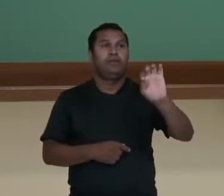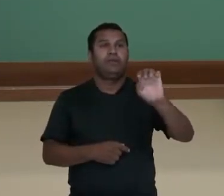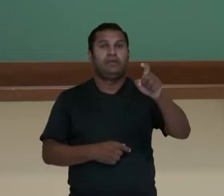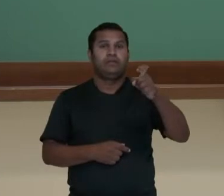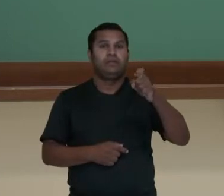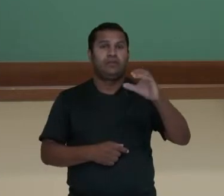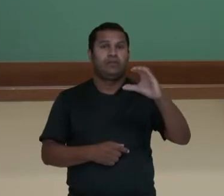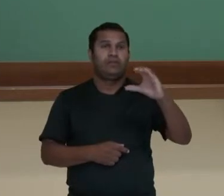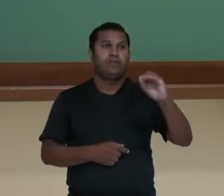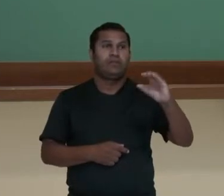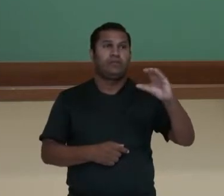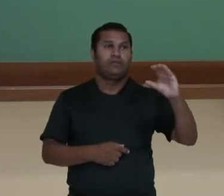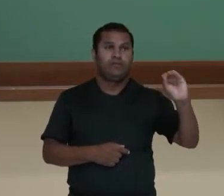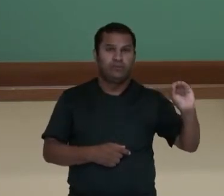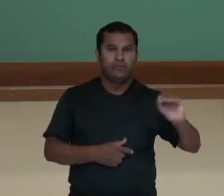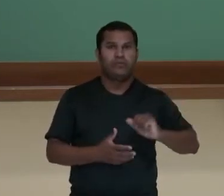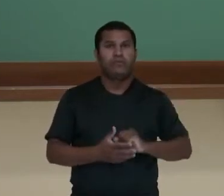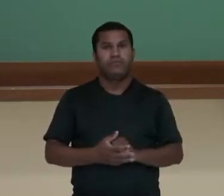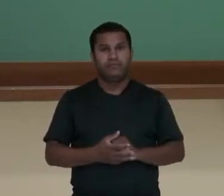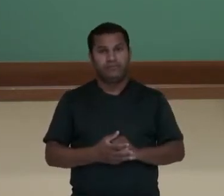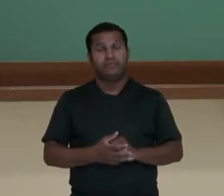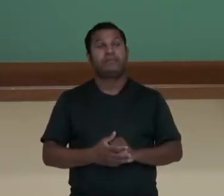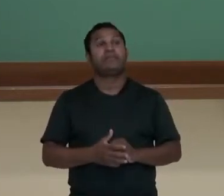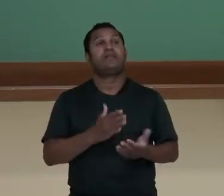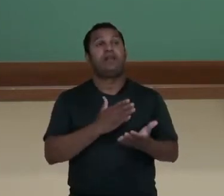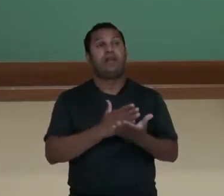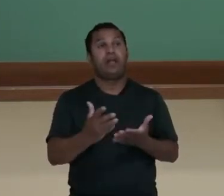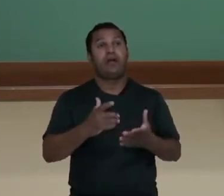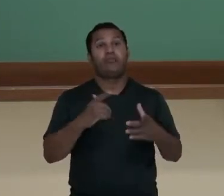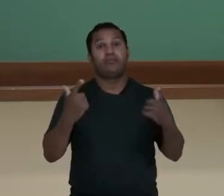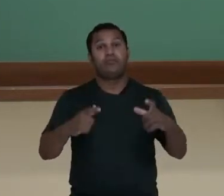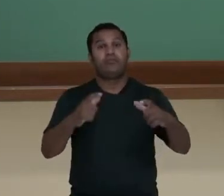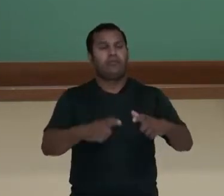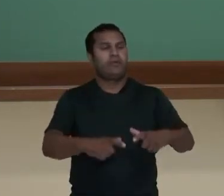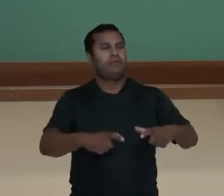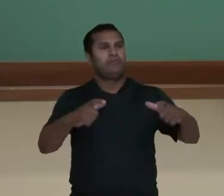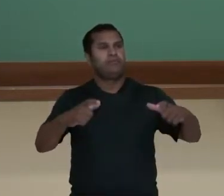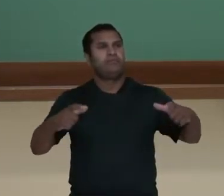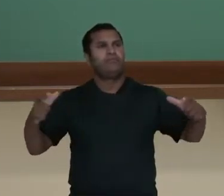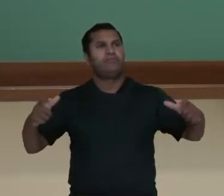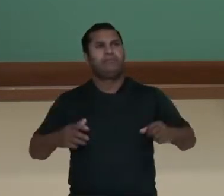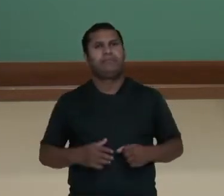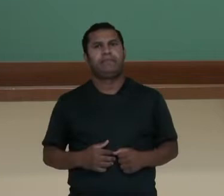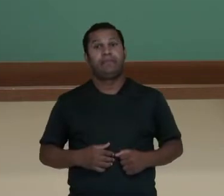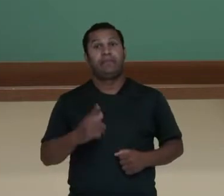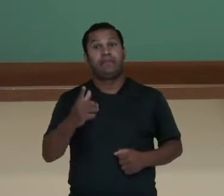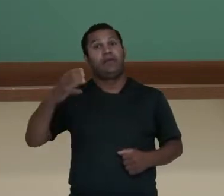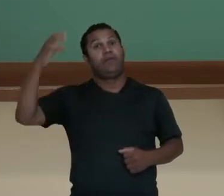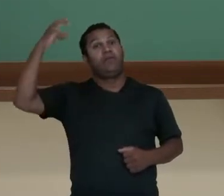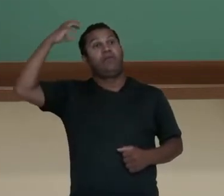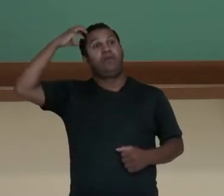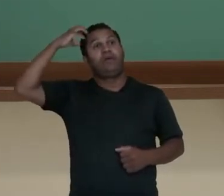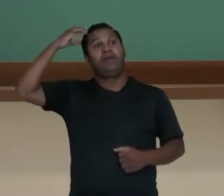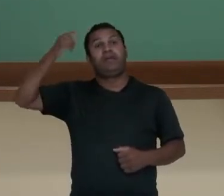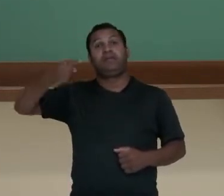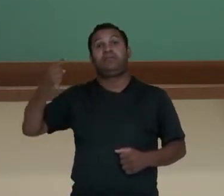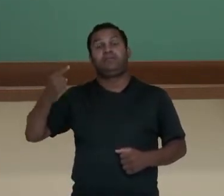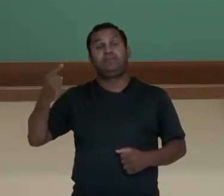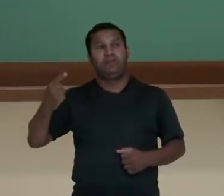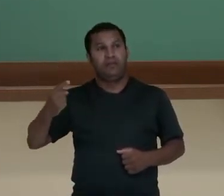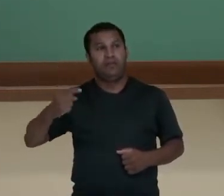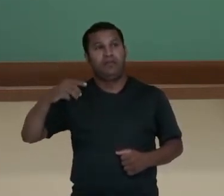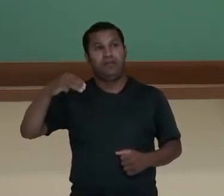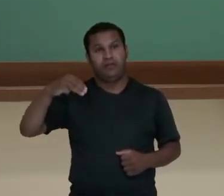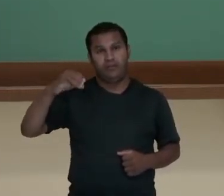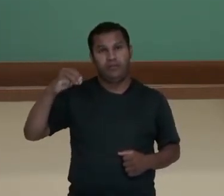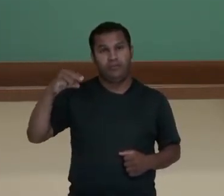E a partir do governo de Montezuma I, a expansão guerreira se intensificou, né? A figura de Montezuma